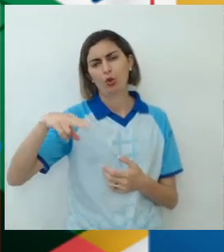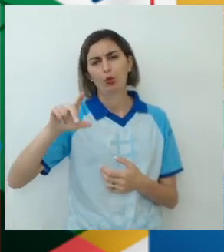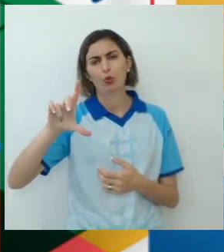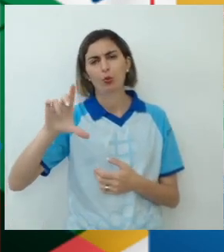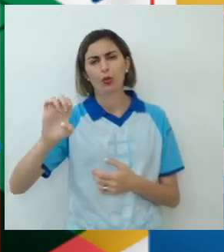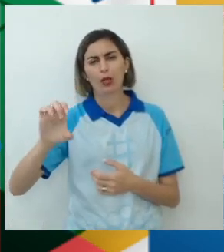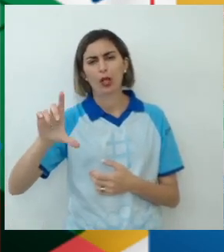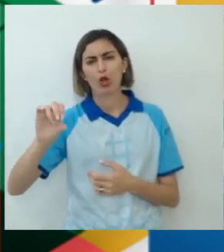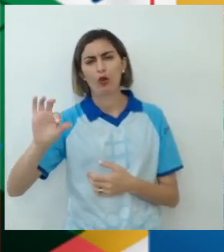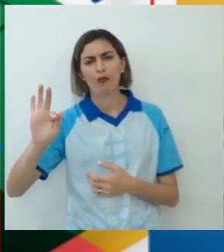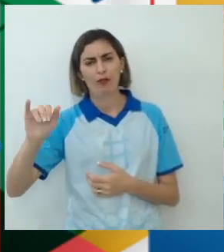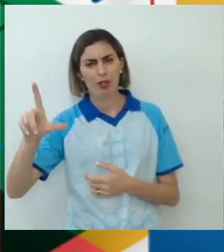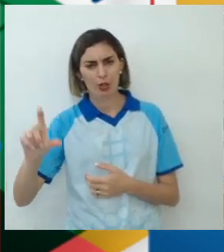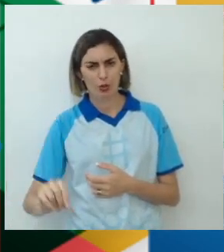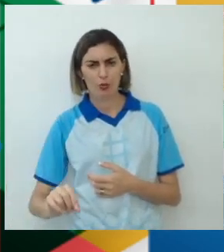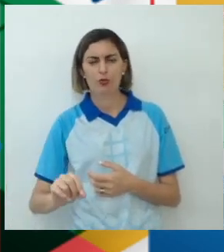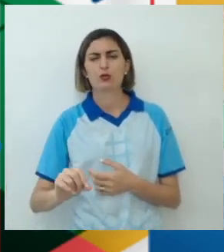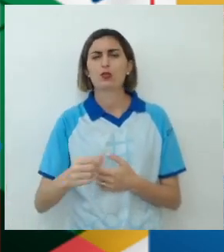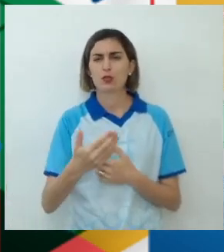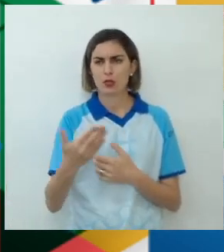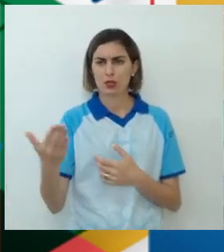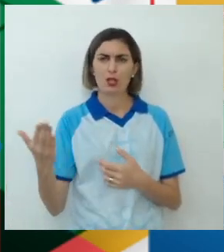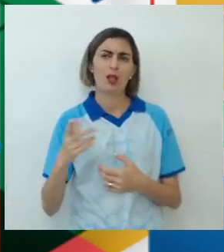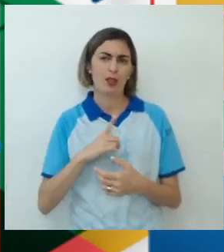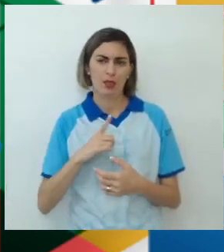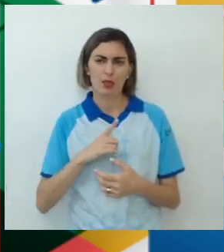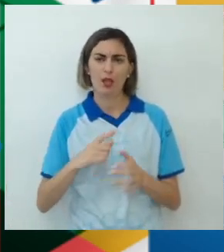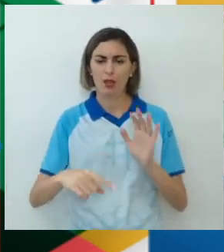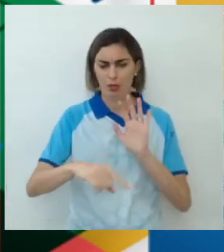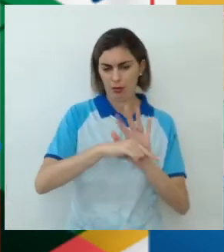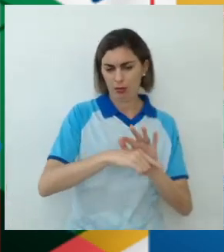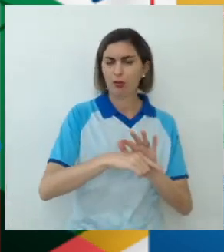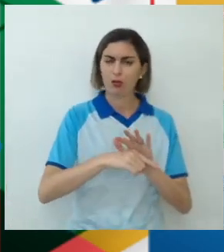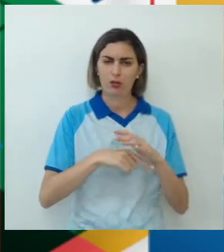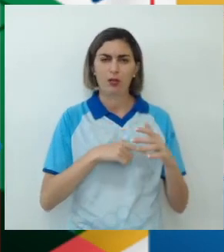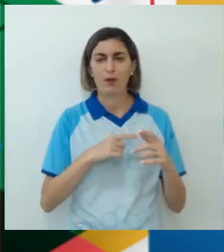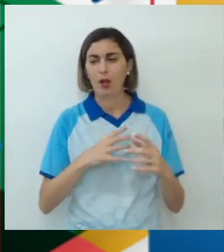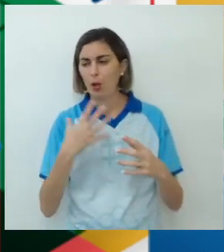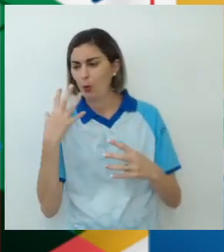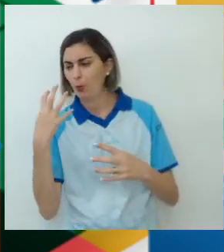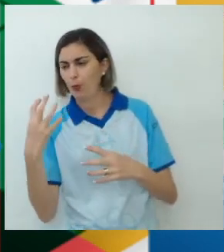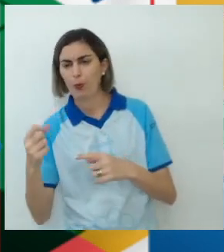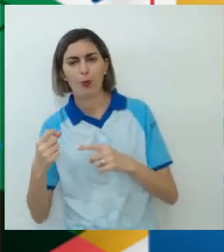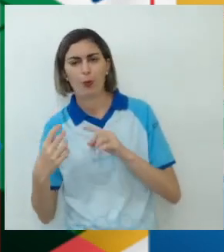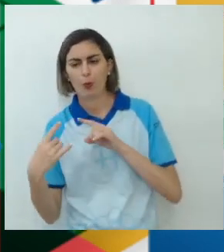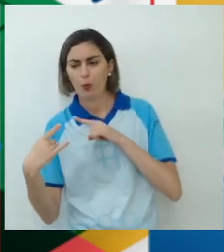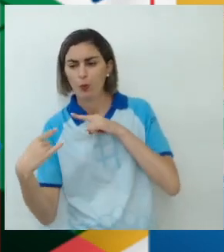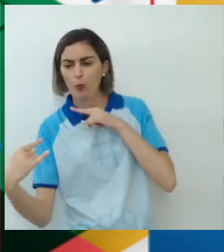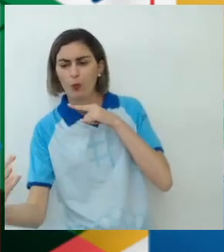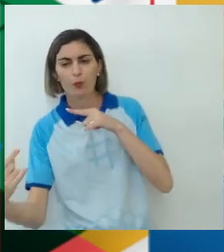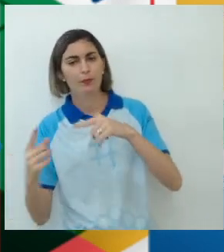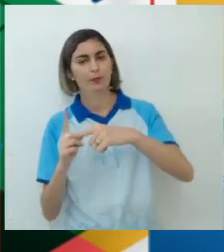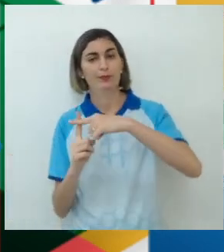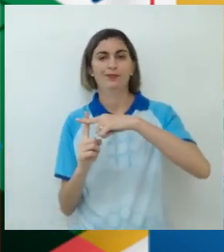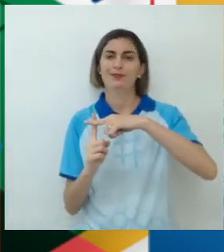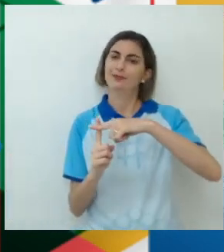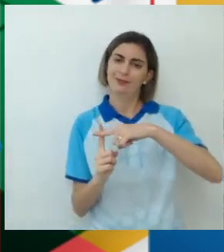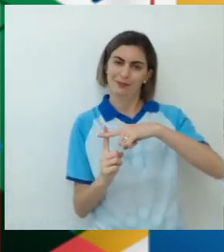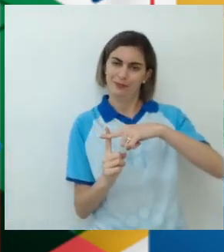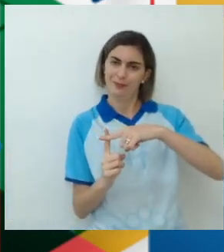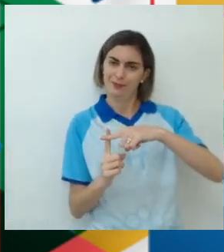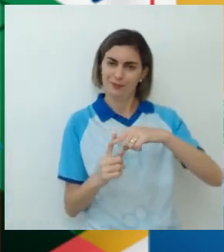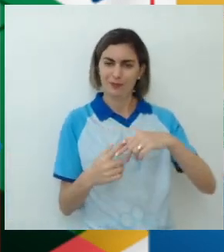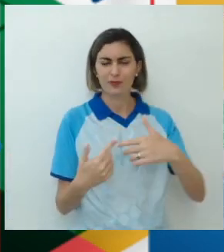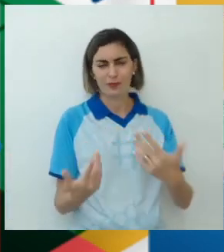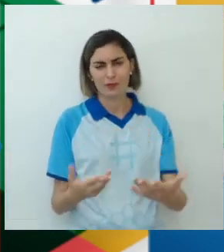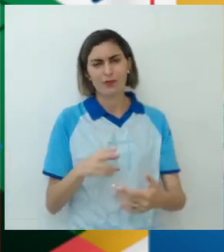A carboxila desprotonada, como tem carga negativa, ela se atrai por cargas positivas. A